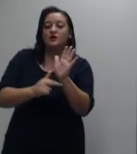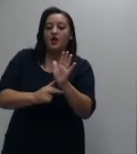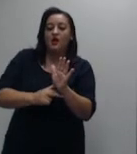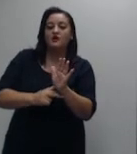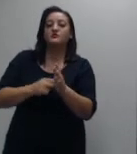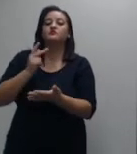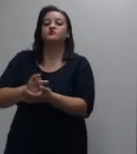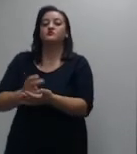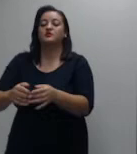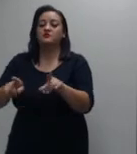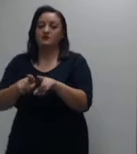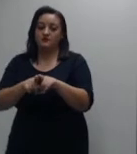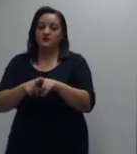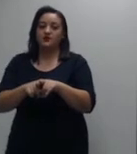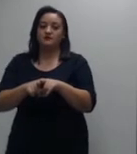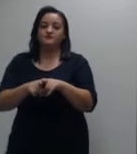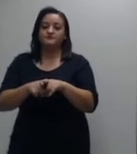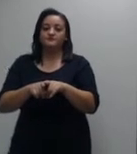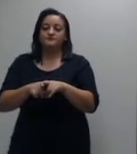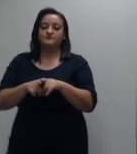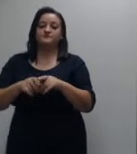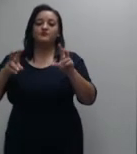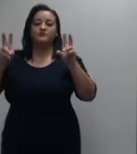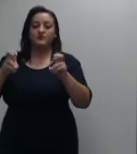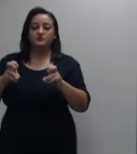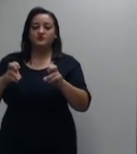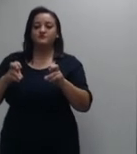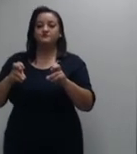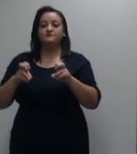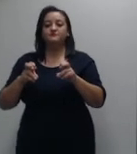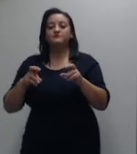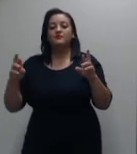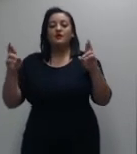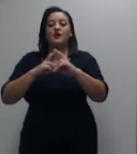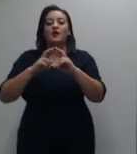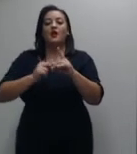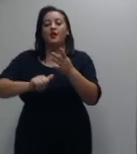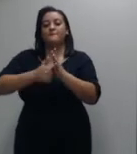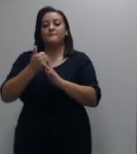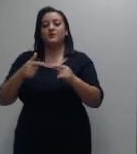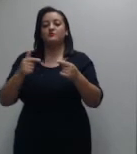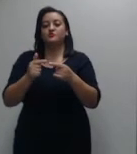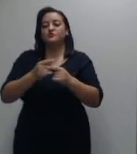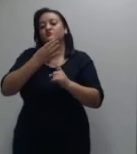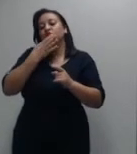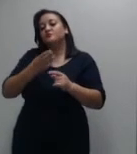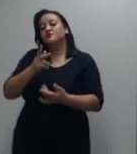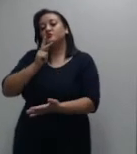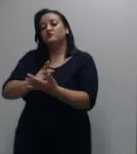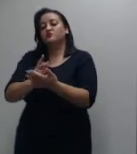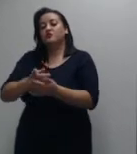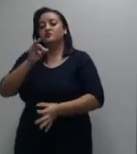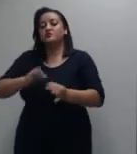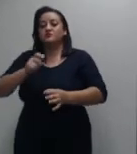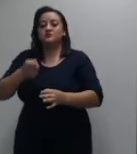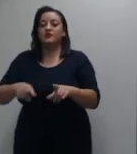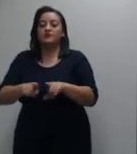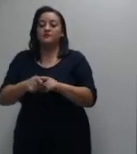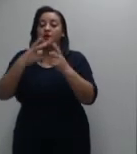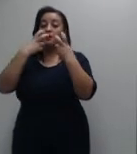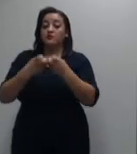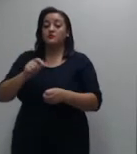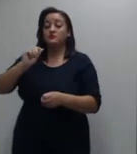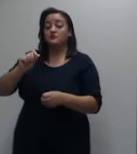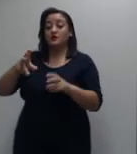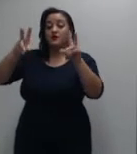homologada pessoal toca a primeira metade do pedido de homologação da sentença quanto ao reconhecimento de que